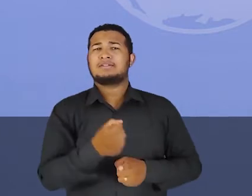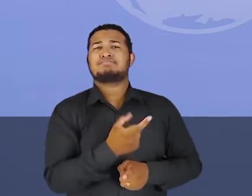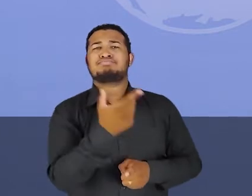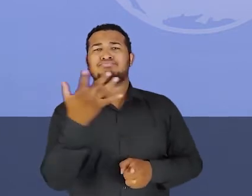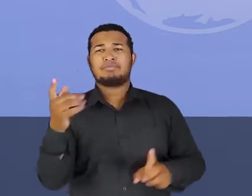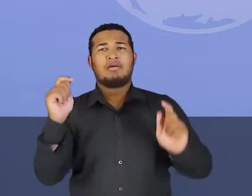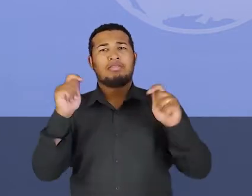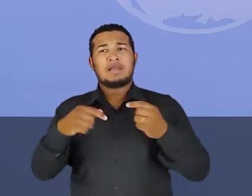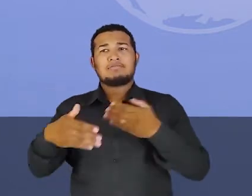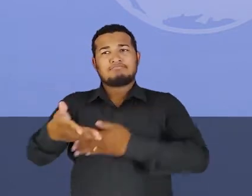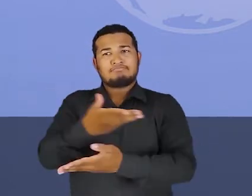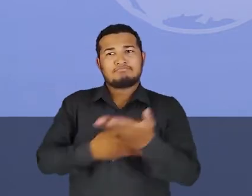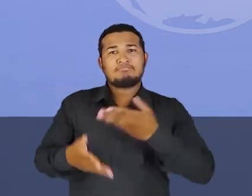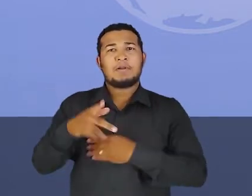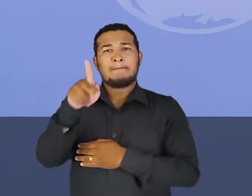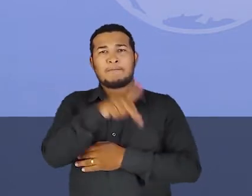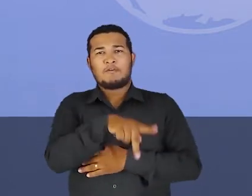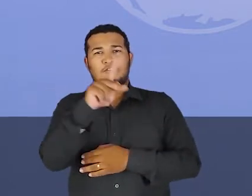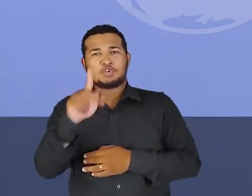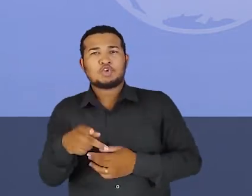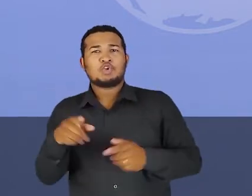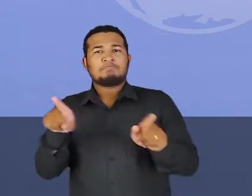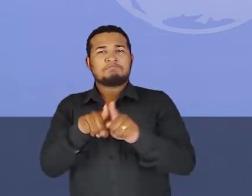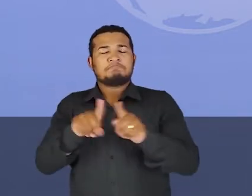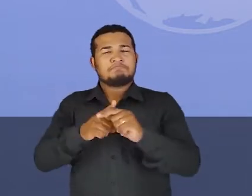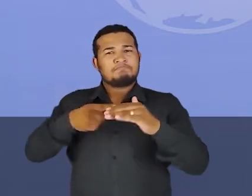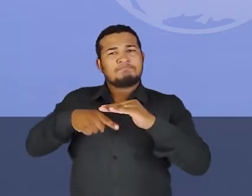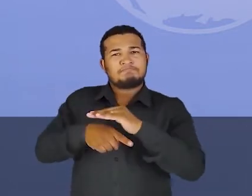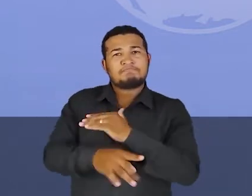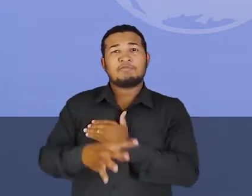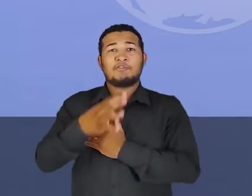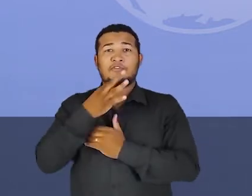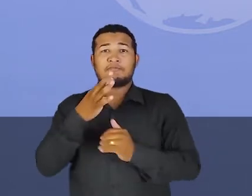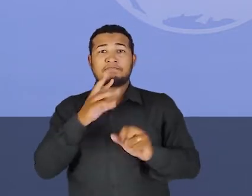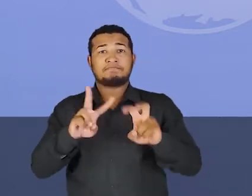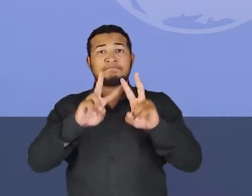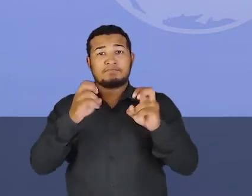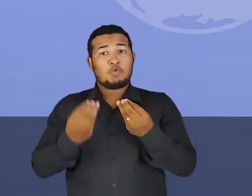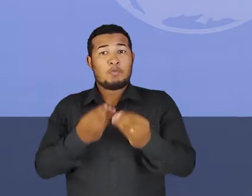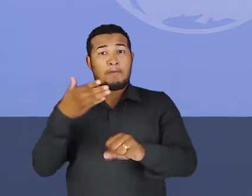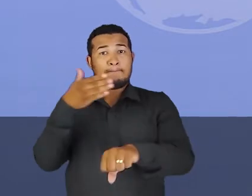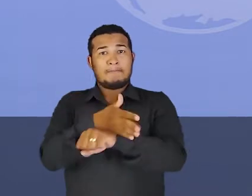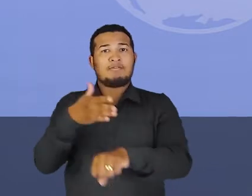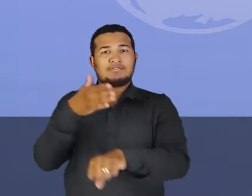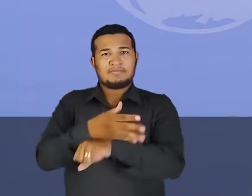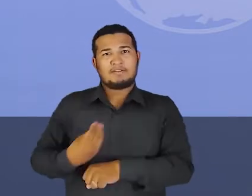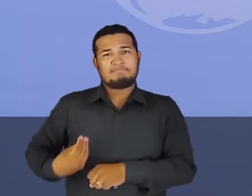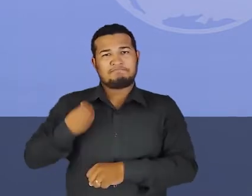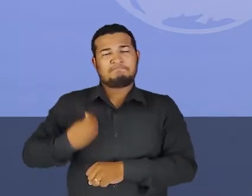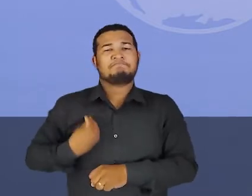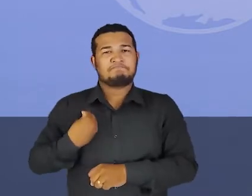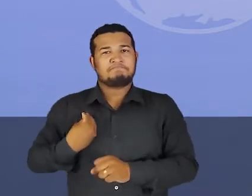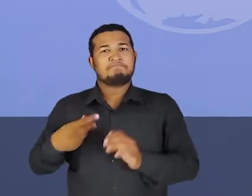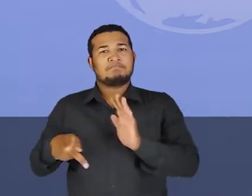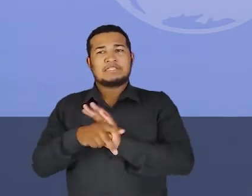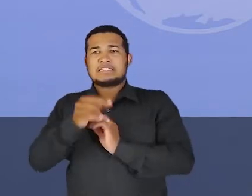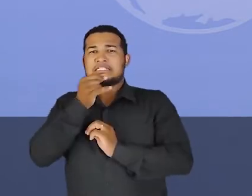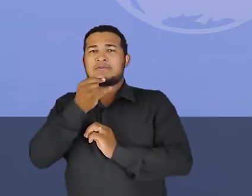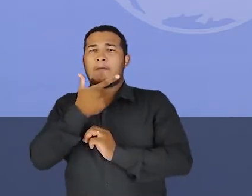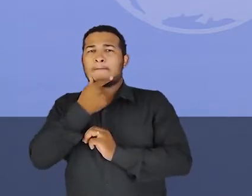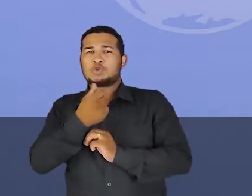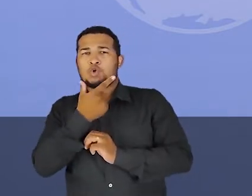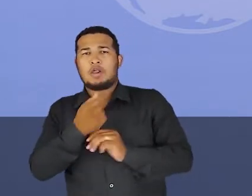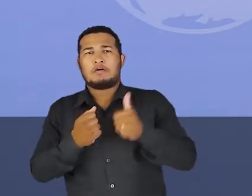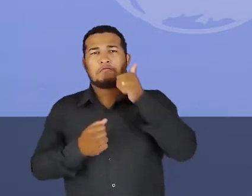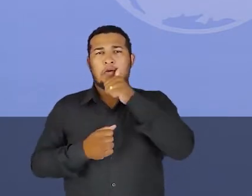interagir com o seu professor, pode aprofundar um pouco mais, conhecer um pouco mais sobre as participações da seleção brasileira no masculino e feminino,